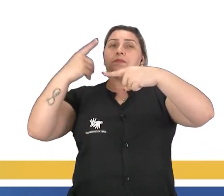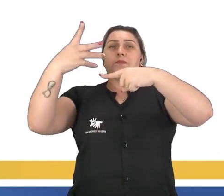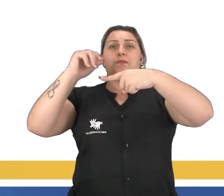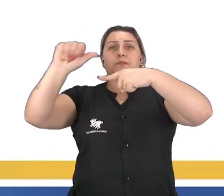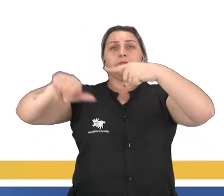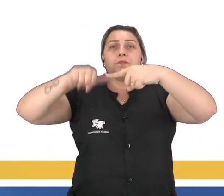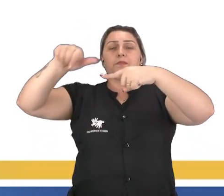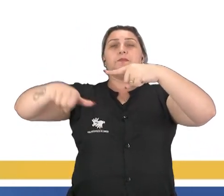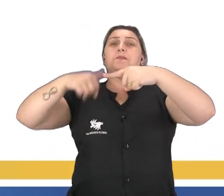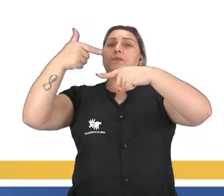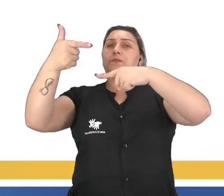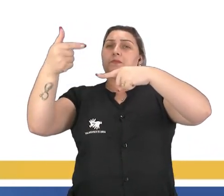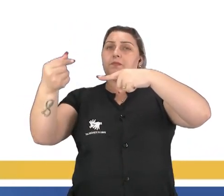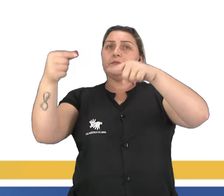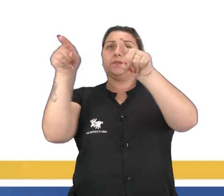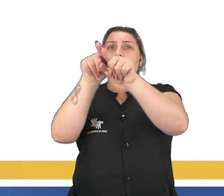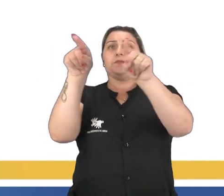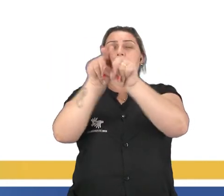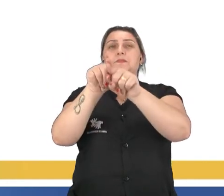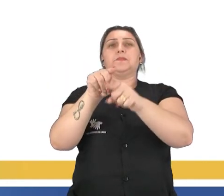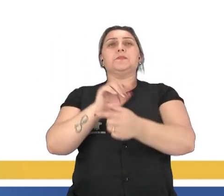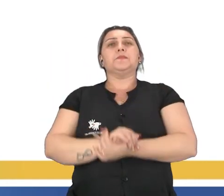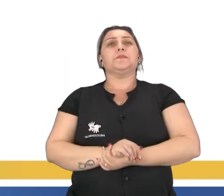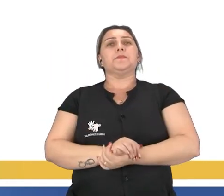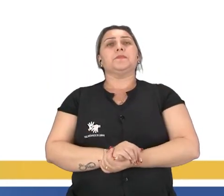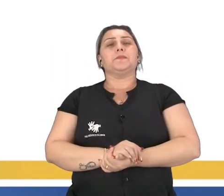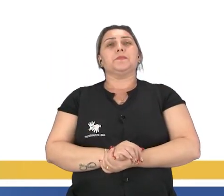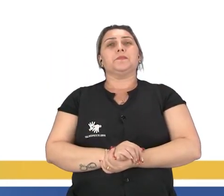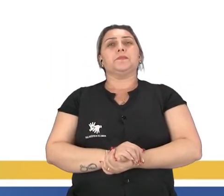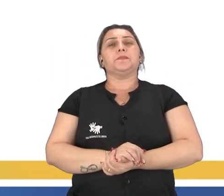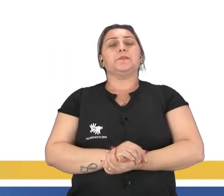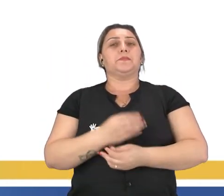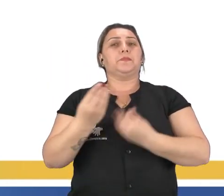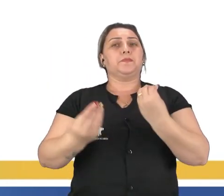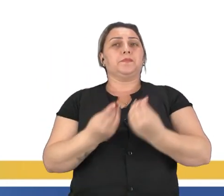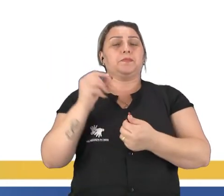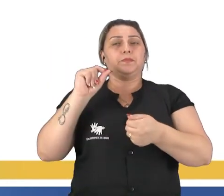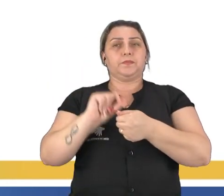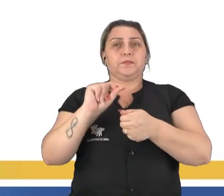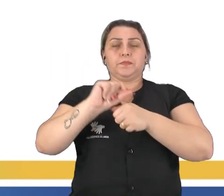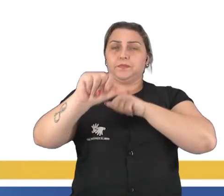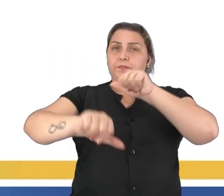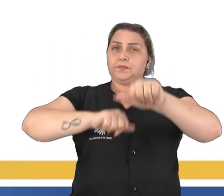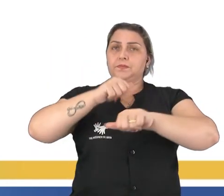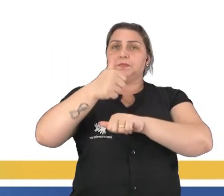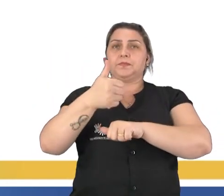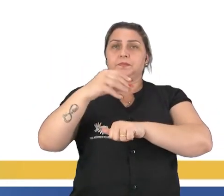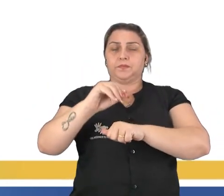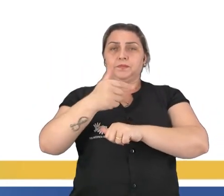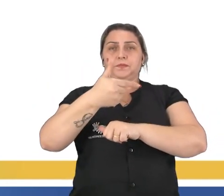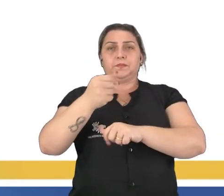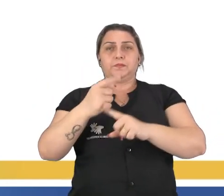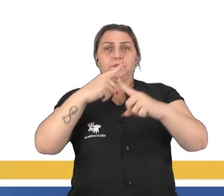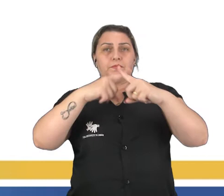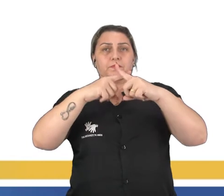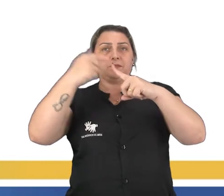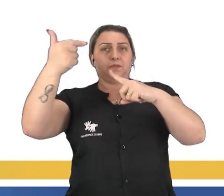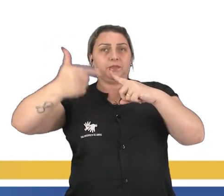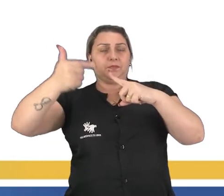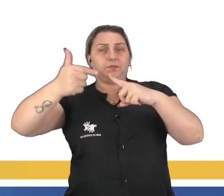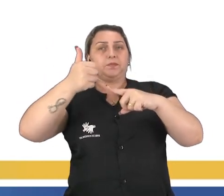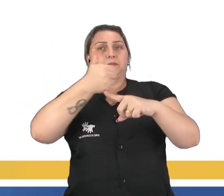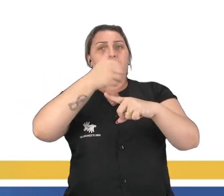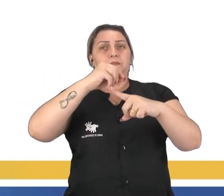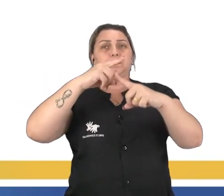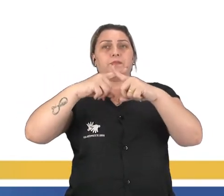4 e transformar também em 20. Vamos supor. Então, como que eu faço para transformar esse 10 em 20? Eu multipliquei por 2.